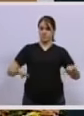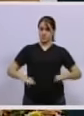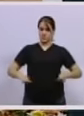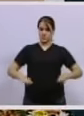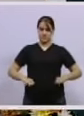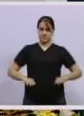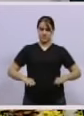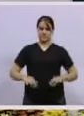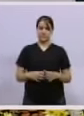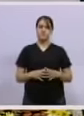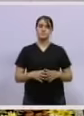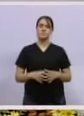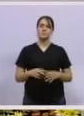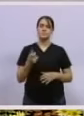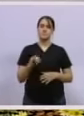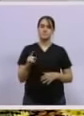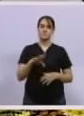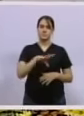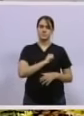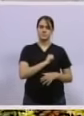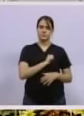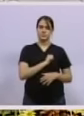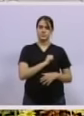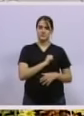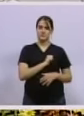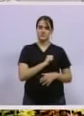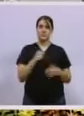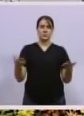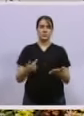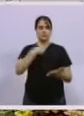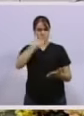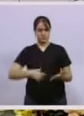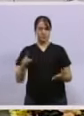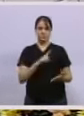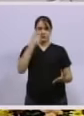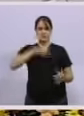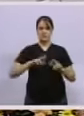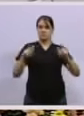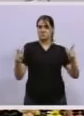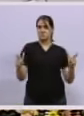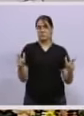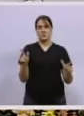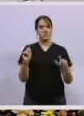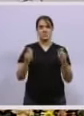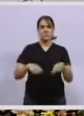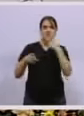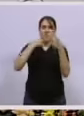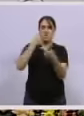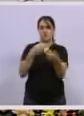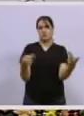sofri, se eu não tivesse amado do jeito que eu amei, eu não estaria aqui não, gente. Não teria nada para dizer para vocês.